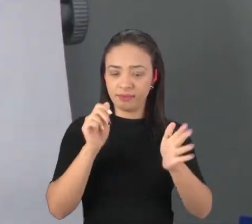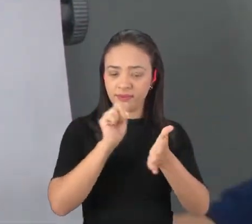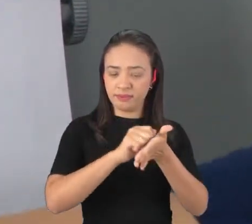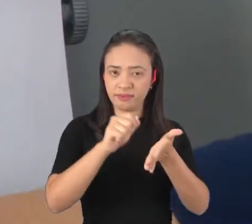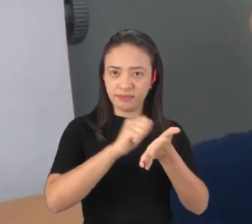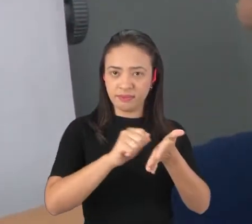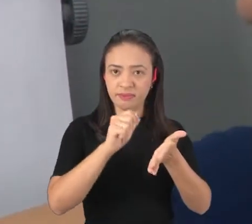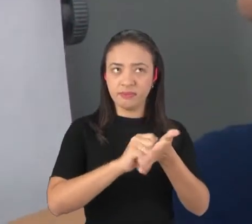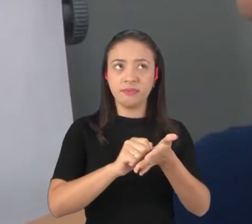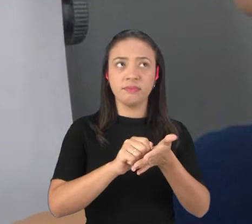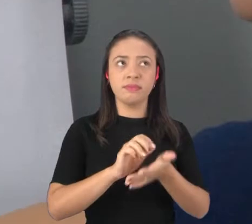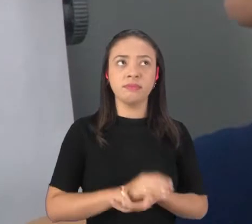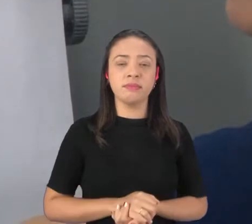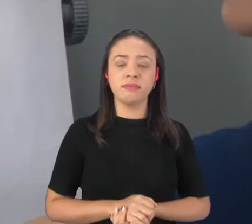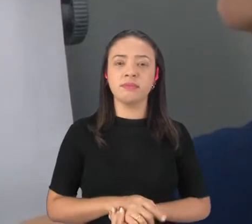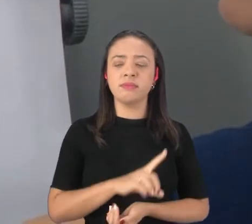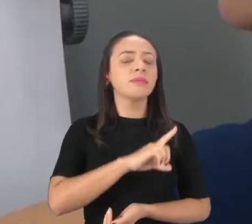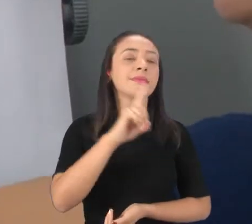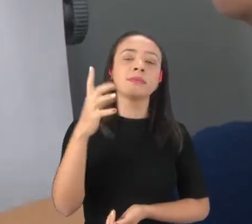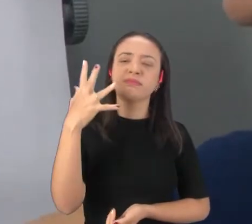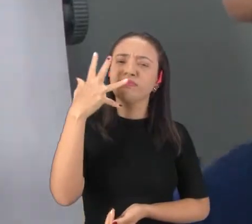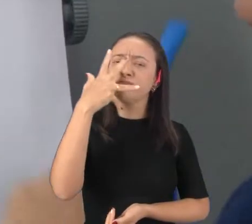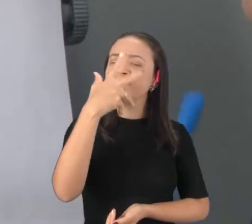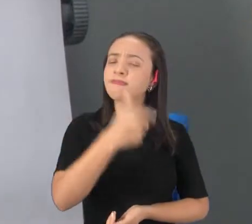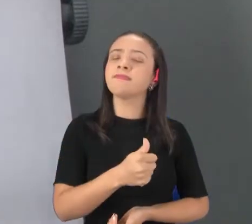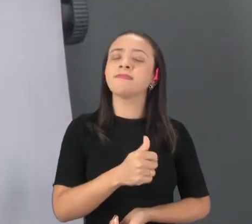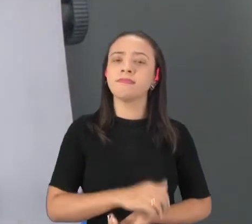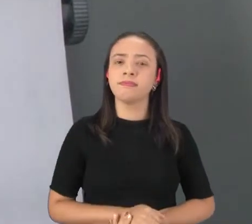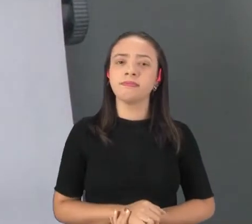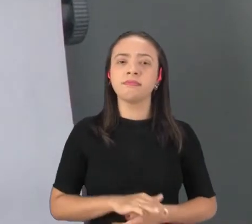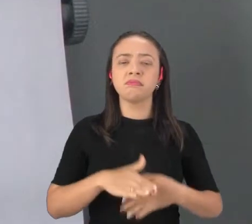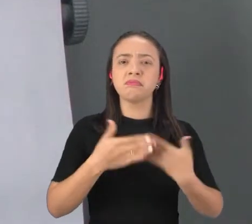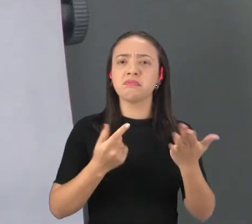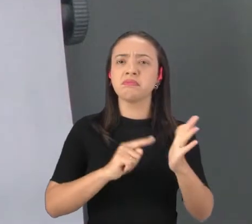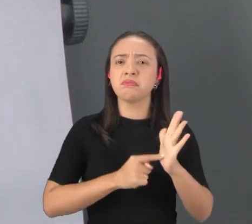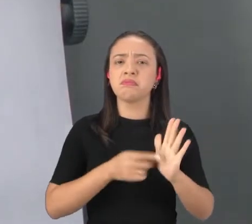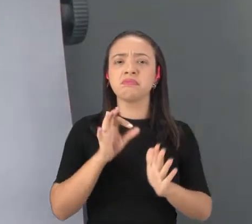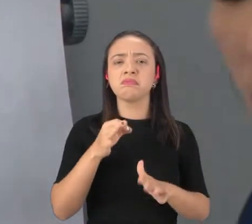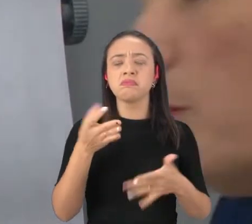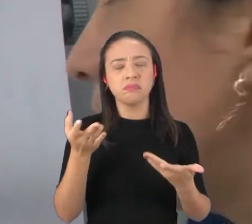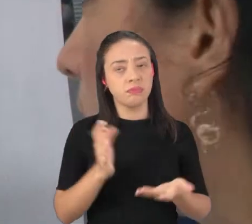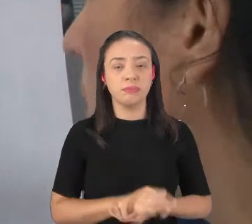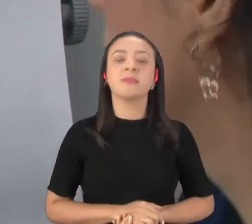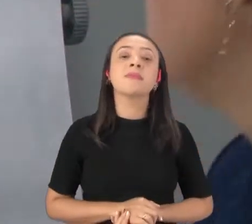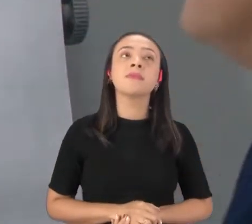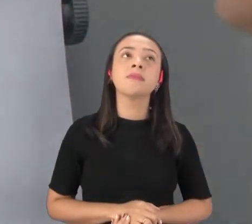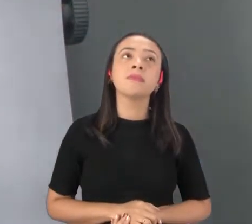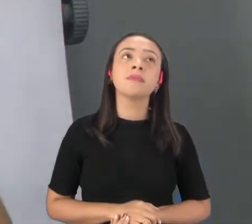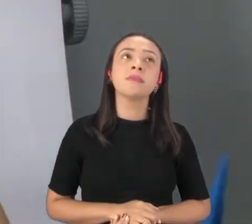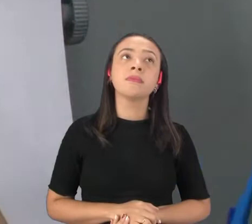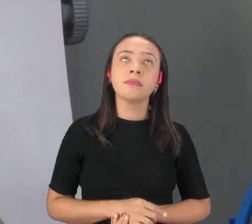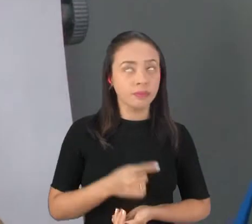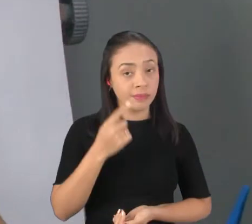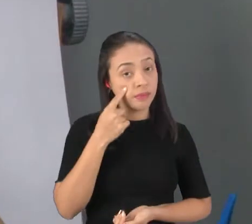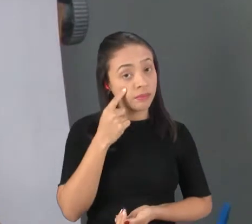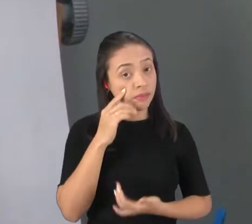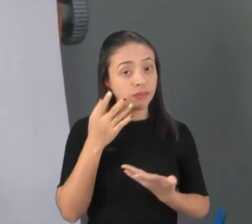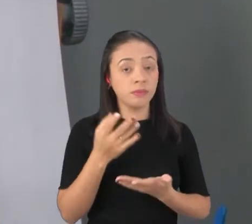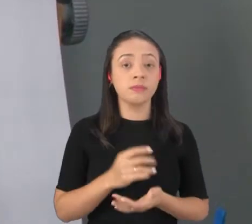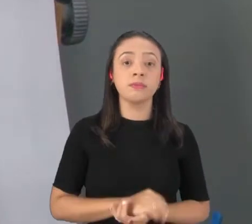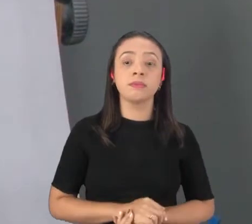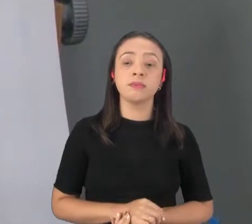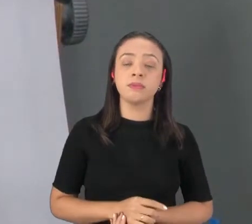ó. Que dia lindo, tá sem o sinal. Que dia lindo. Que sinal eu vou usar? Aí eu vou ver se eu vou